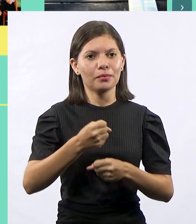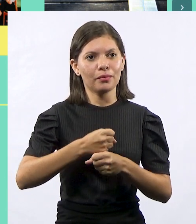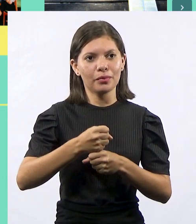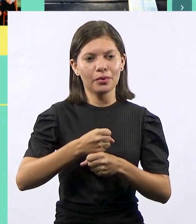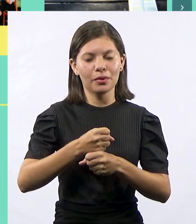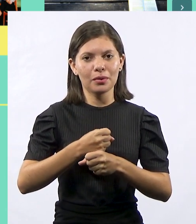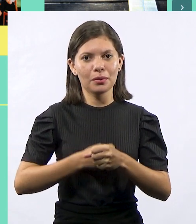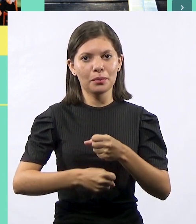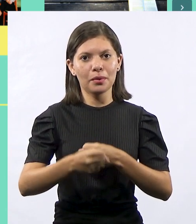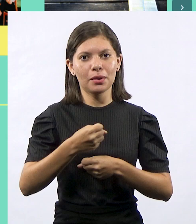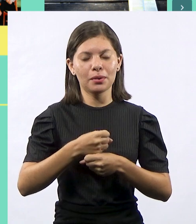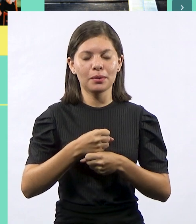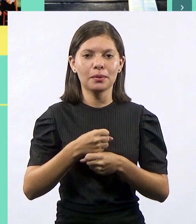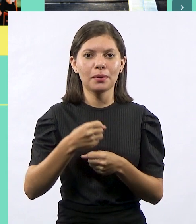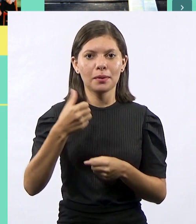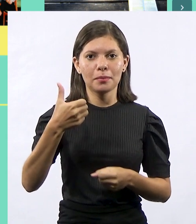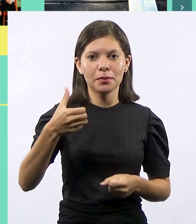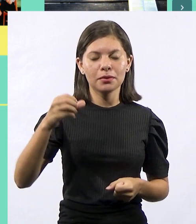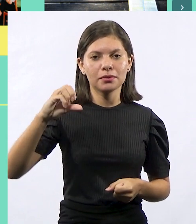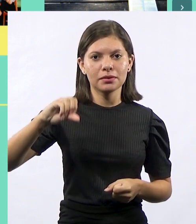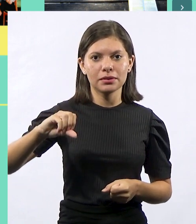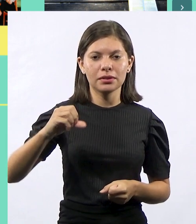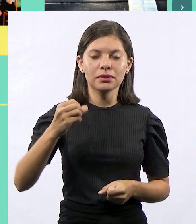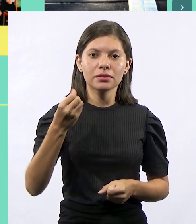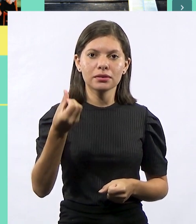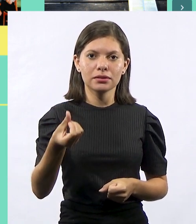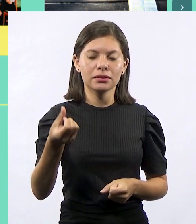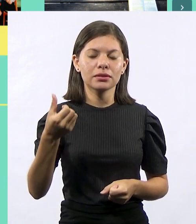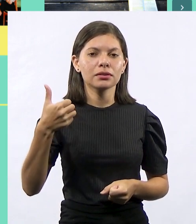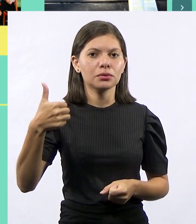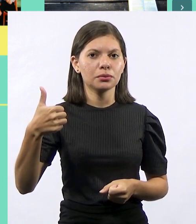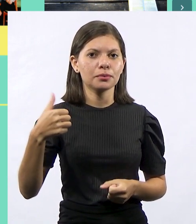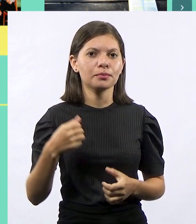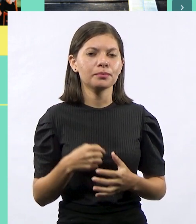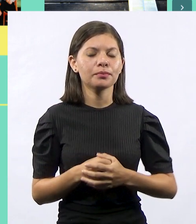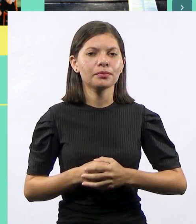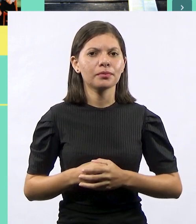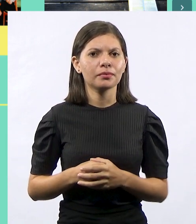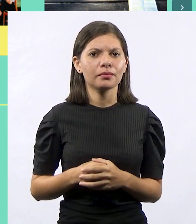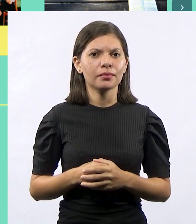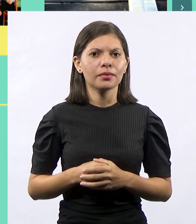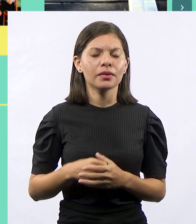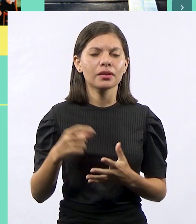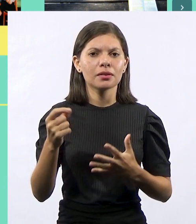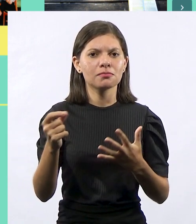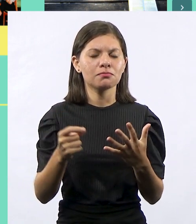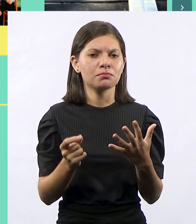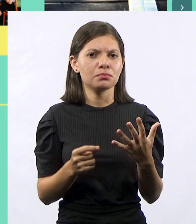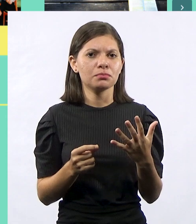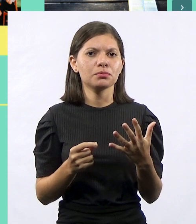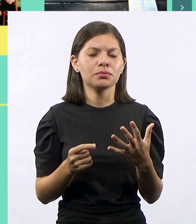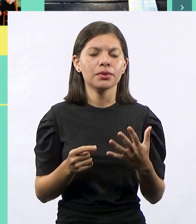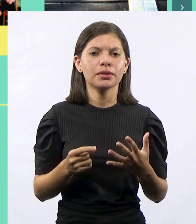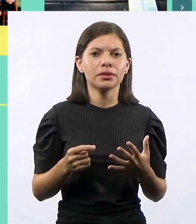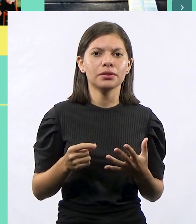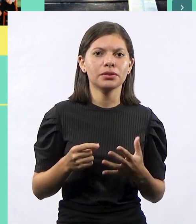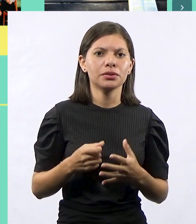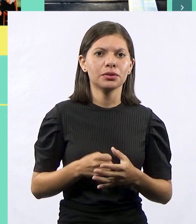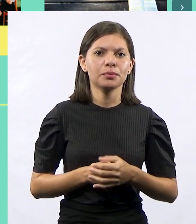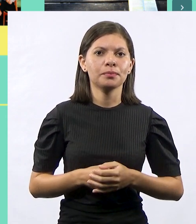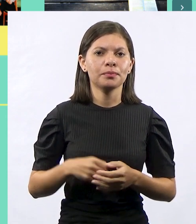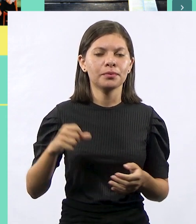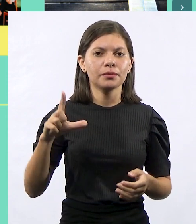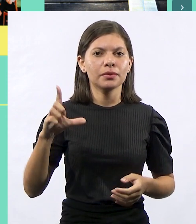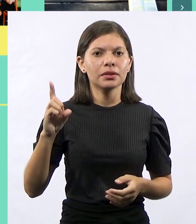em 1961, a gente tem uma das principais LDBs, né, a